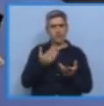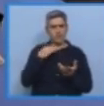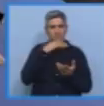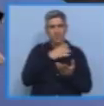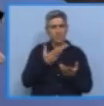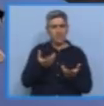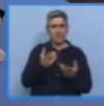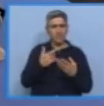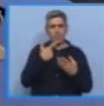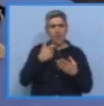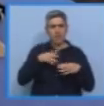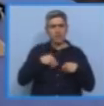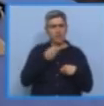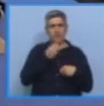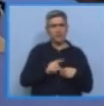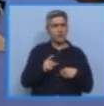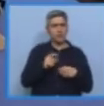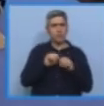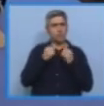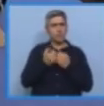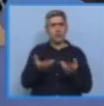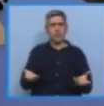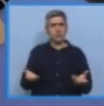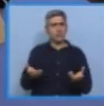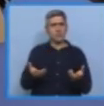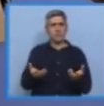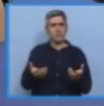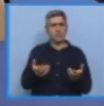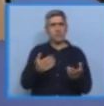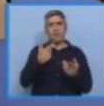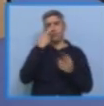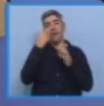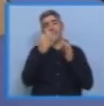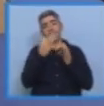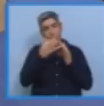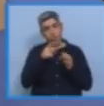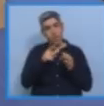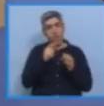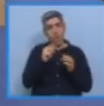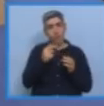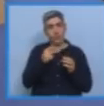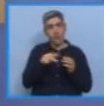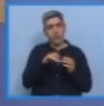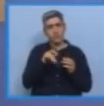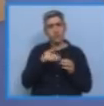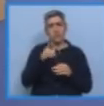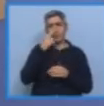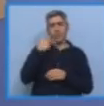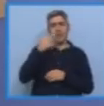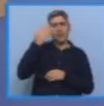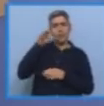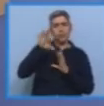me parece aceitável numa sociedade. E dirão muitas vezes os favoráveis a este caminho, mas a pessoa tem direito a escolher,